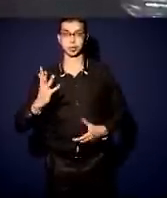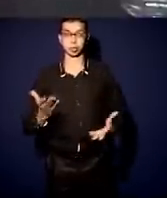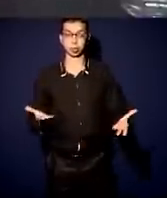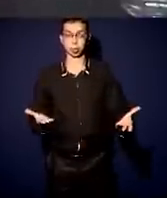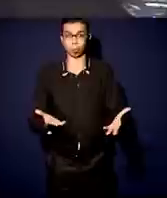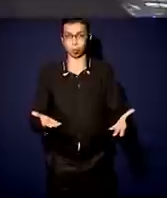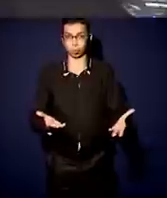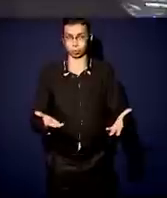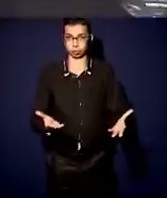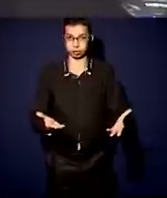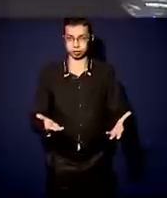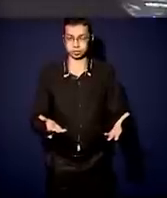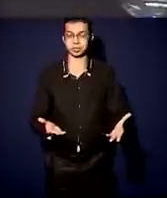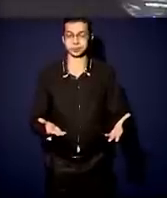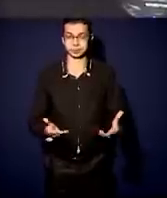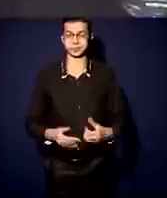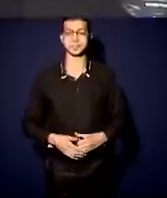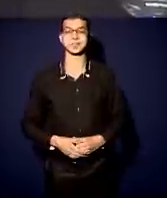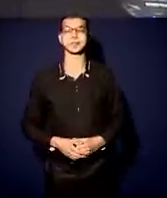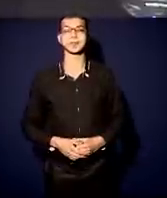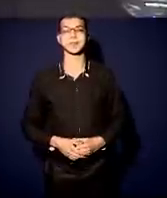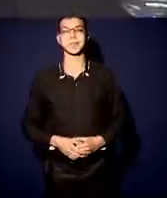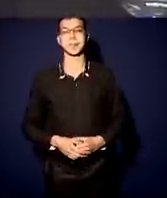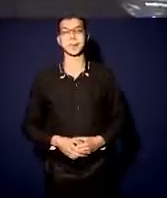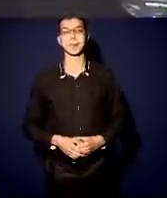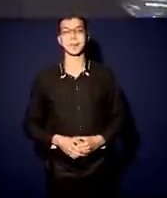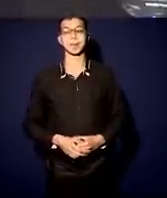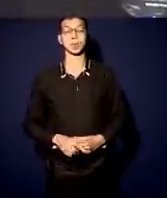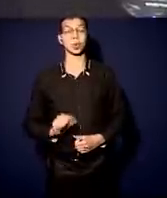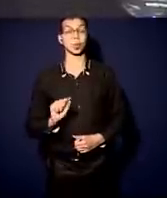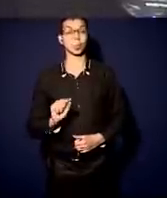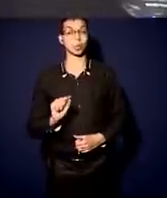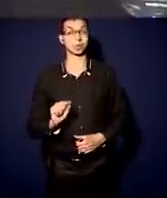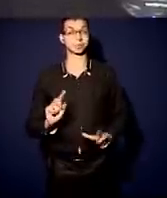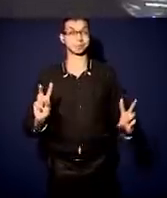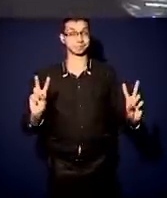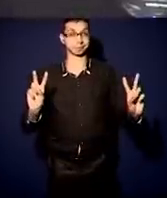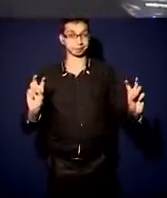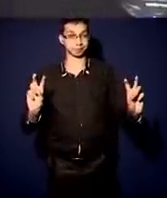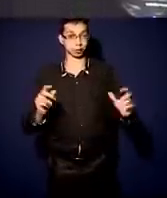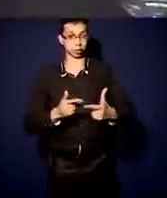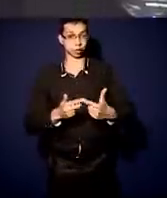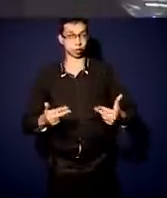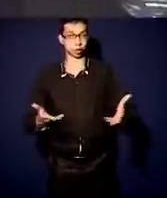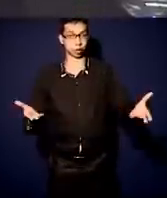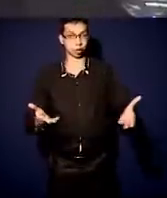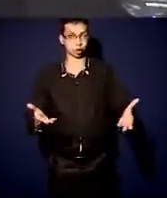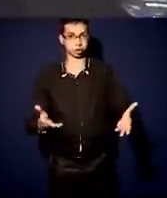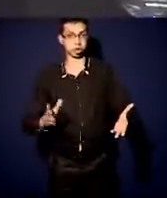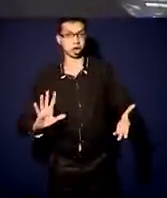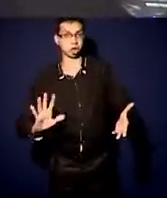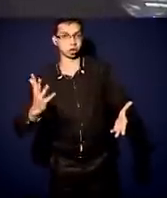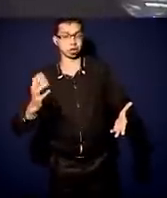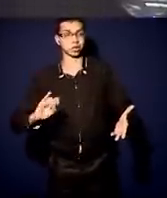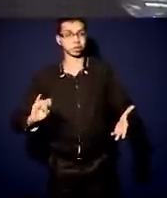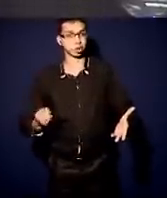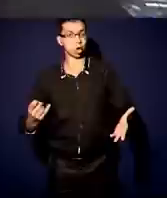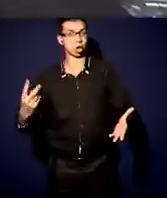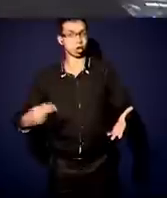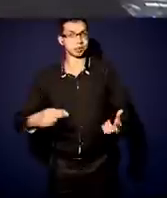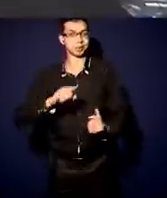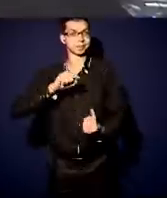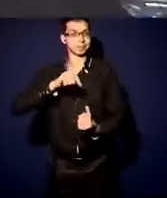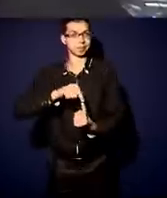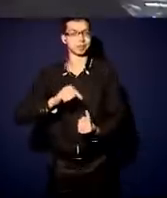fariam com que esse espaço para corte de juros surgisse com a elevação da Meta